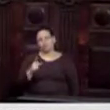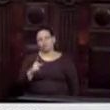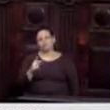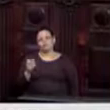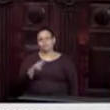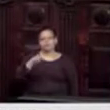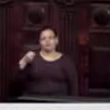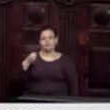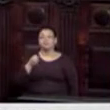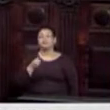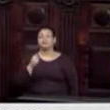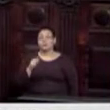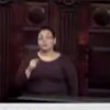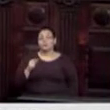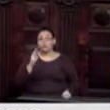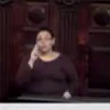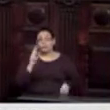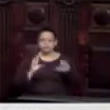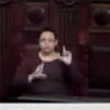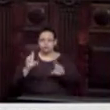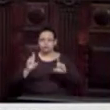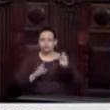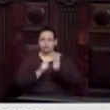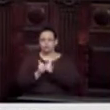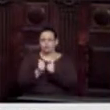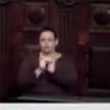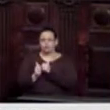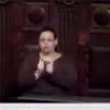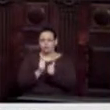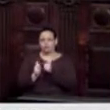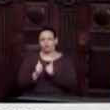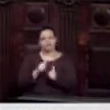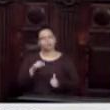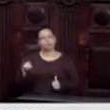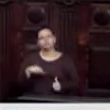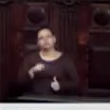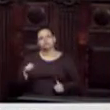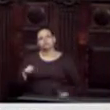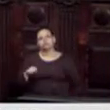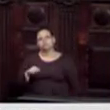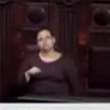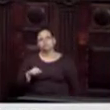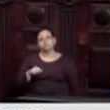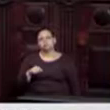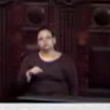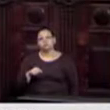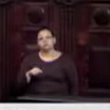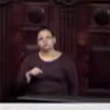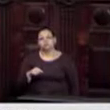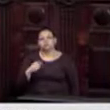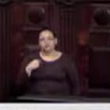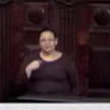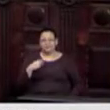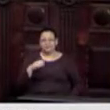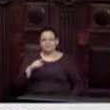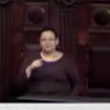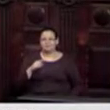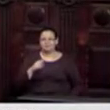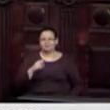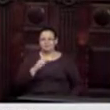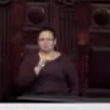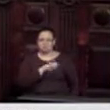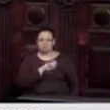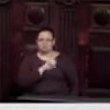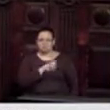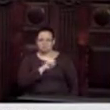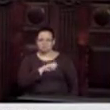futebol. Então nós soltamos uma nota repudiando veementemente essa barbaridade, essa